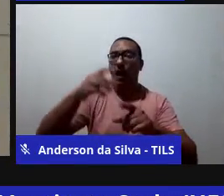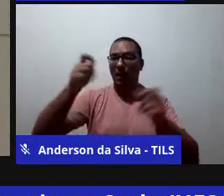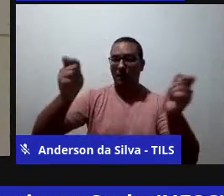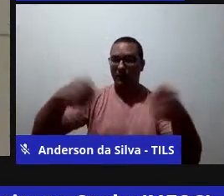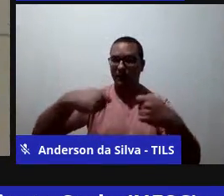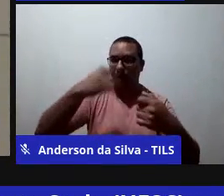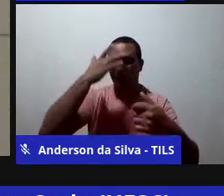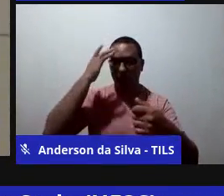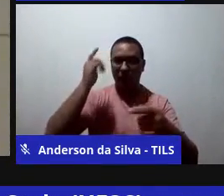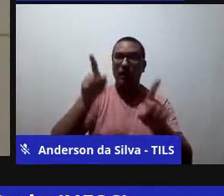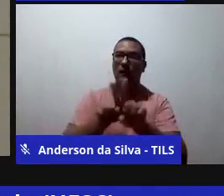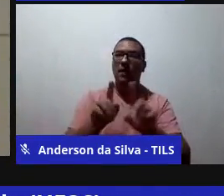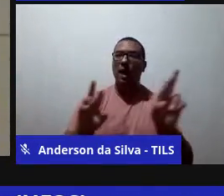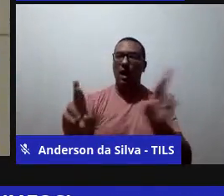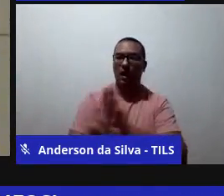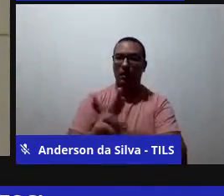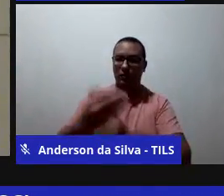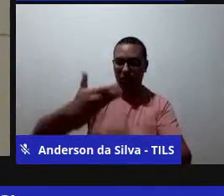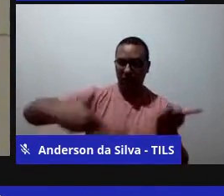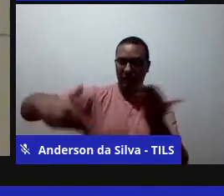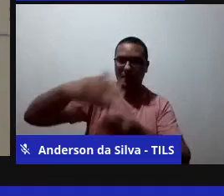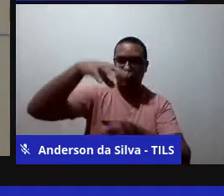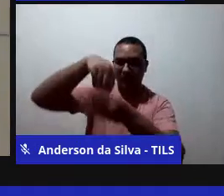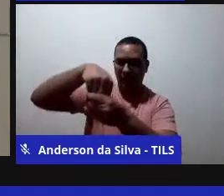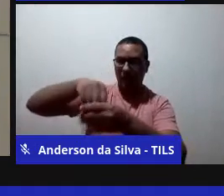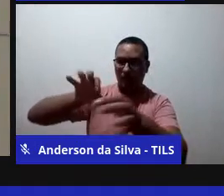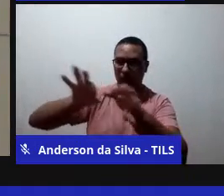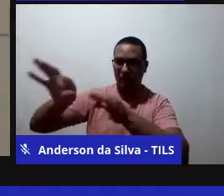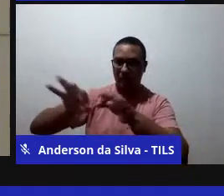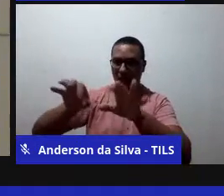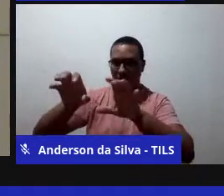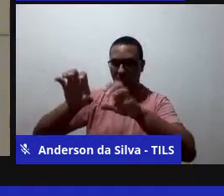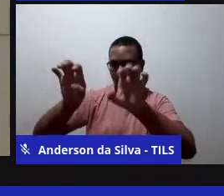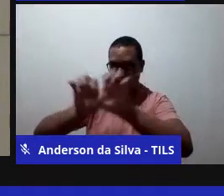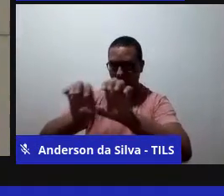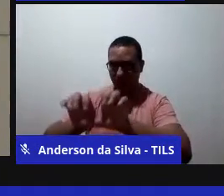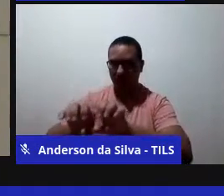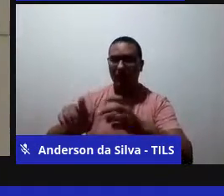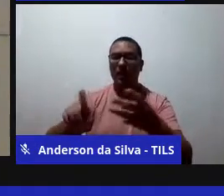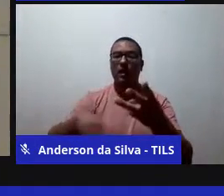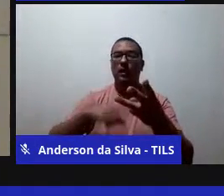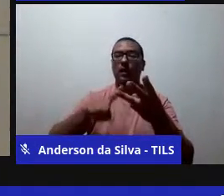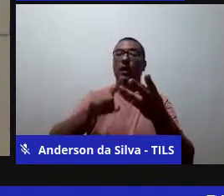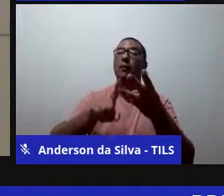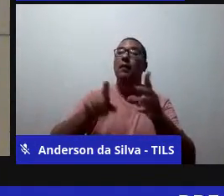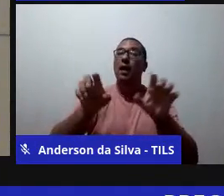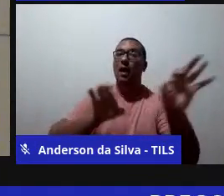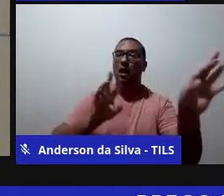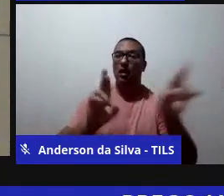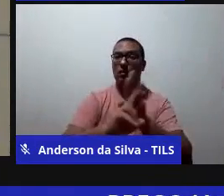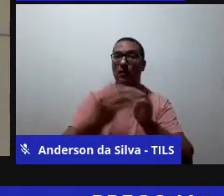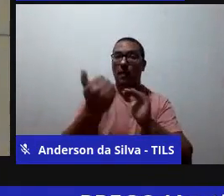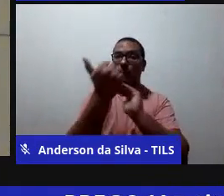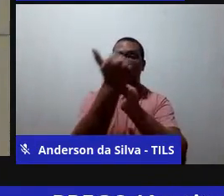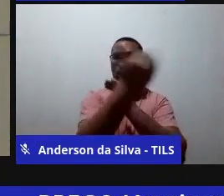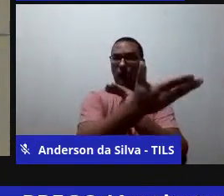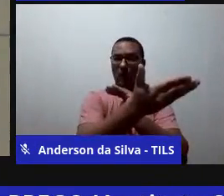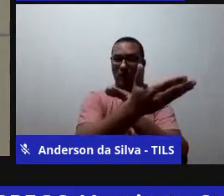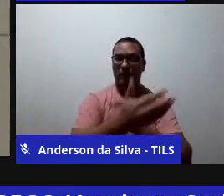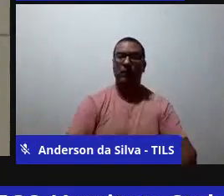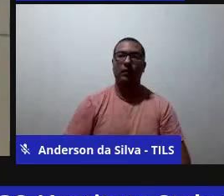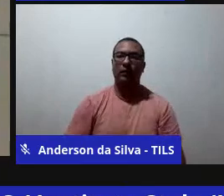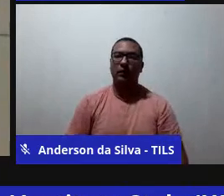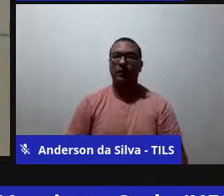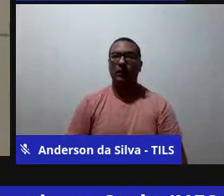relacionamentos internos dentro da organização e os seus relacionamentos externos fora da organização. Isso forma